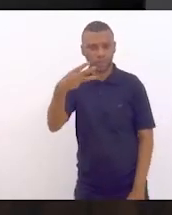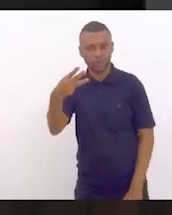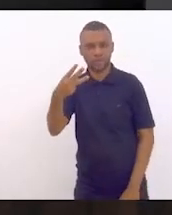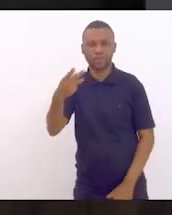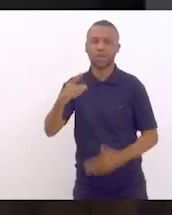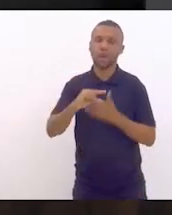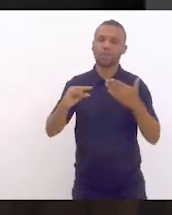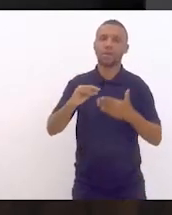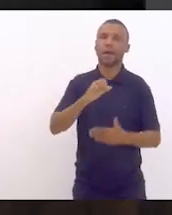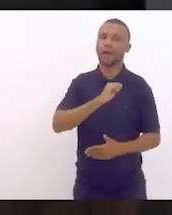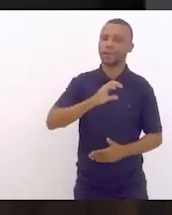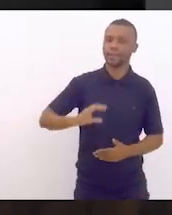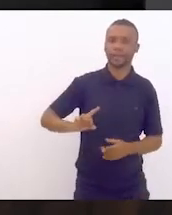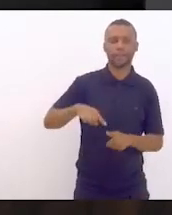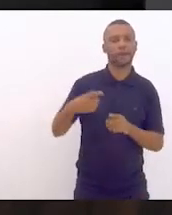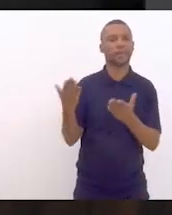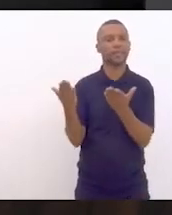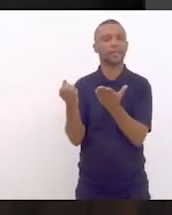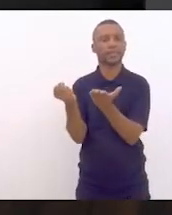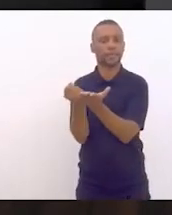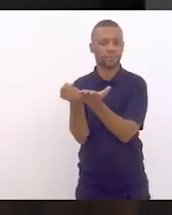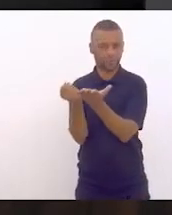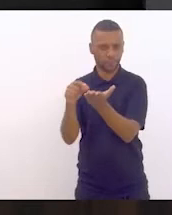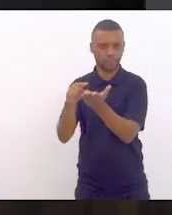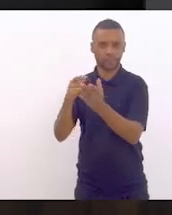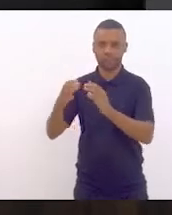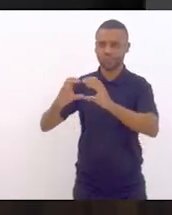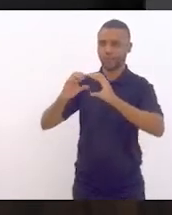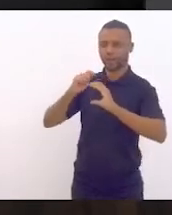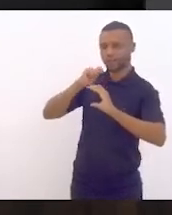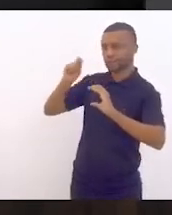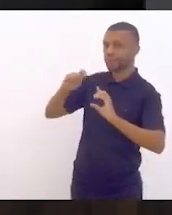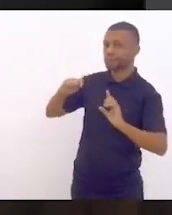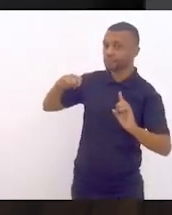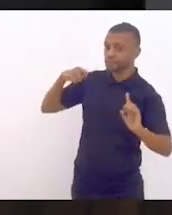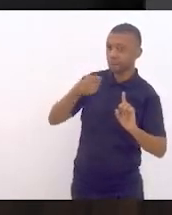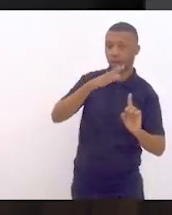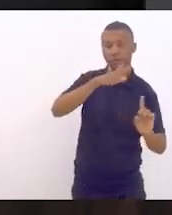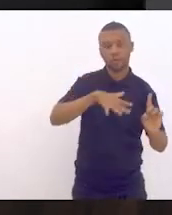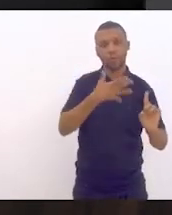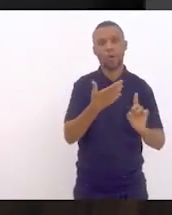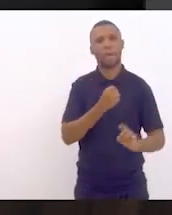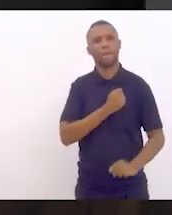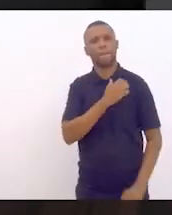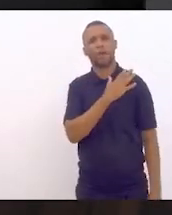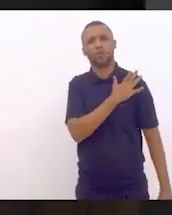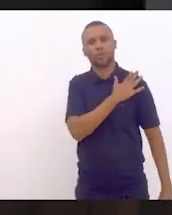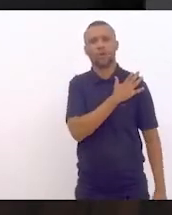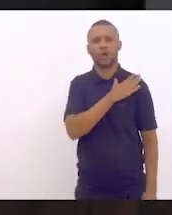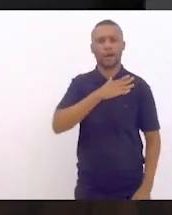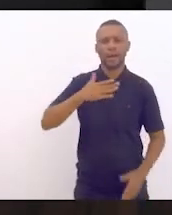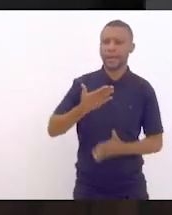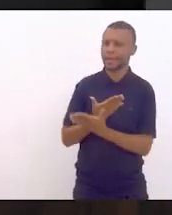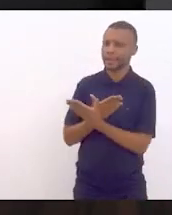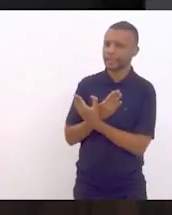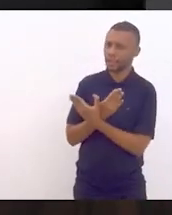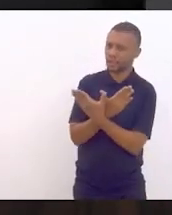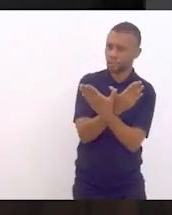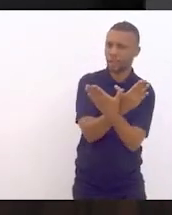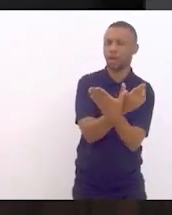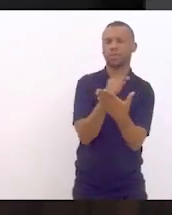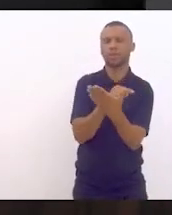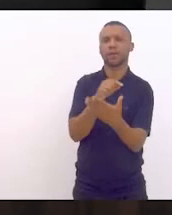Siciliano e Samuel Malafaia. Concede medalha Tiradentes, respectivo diploma, ao Major Brigadeiro do Ar,